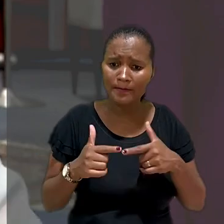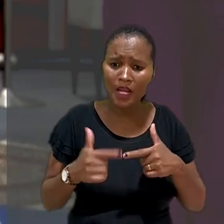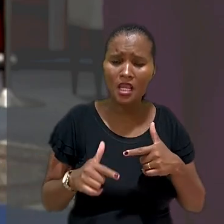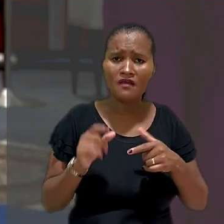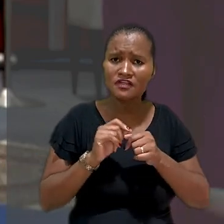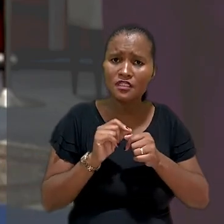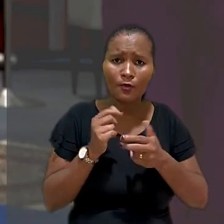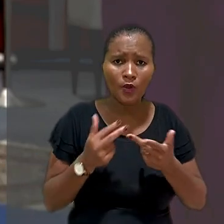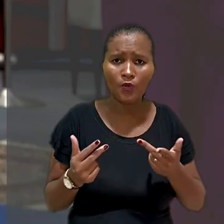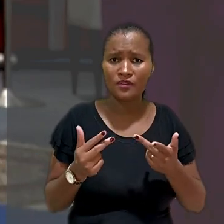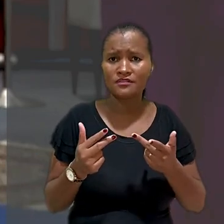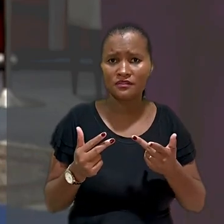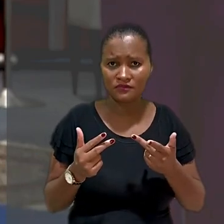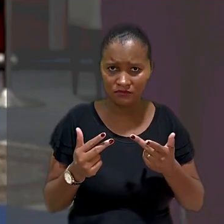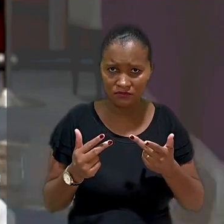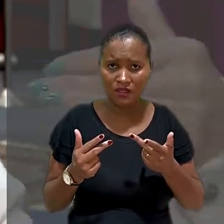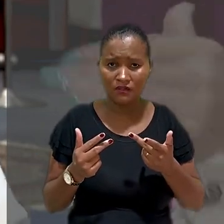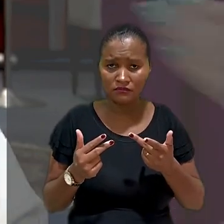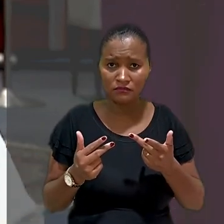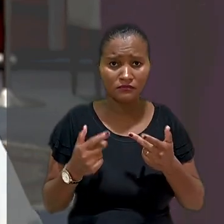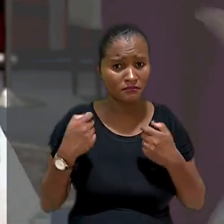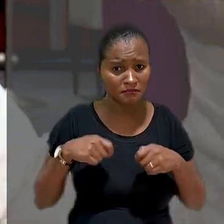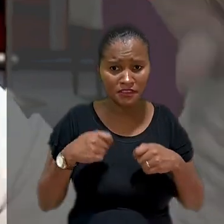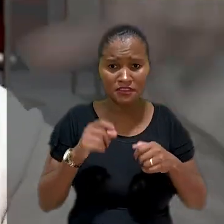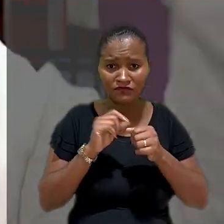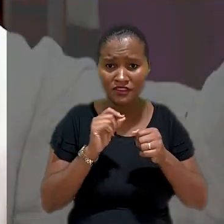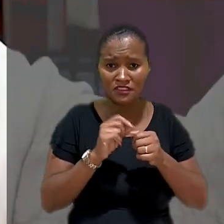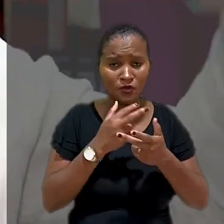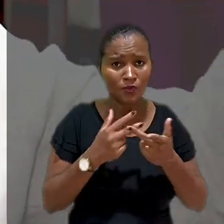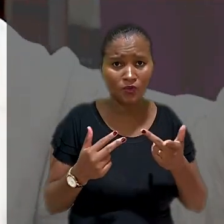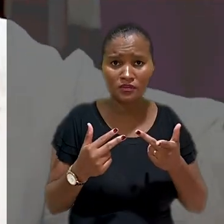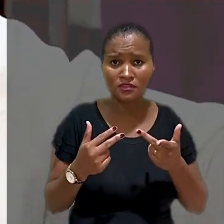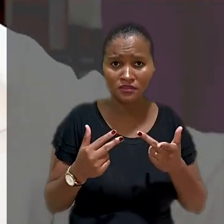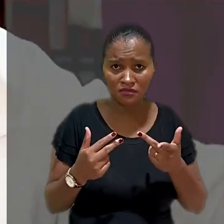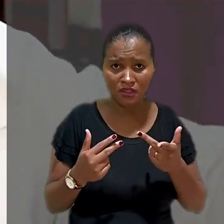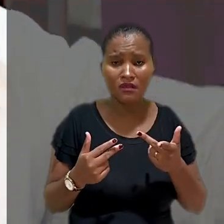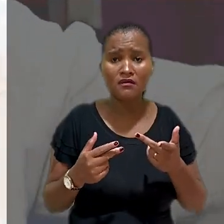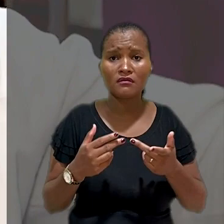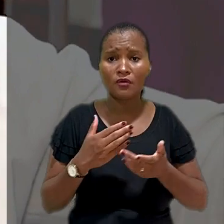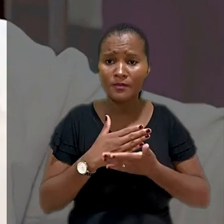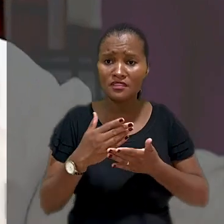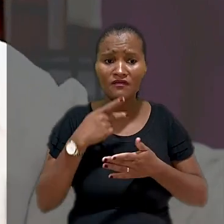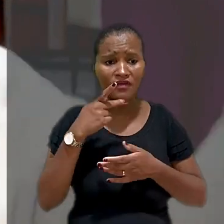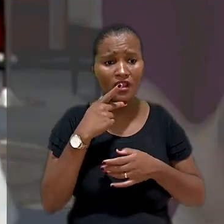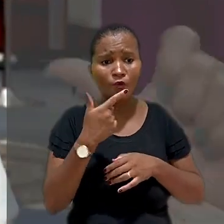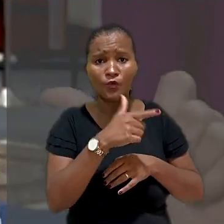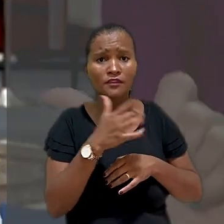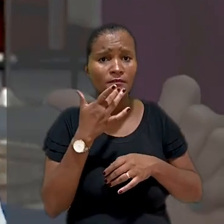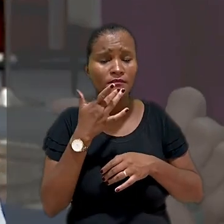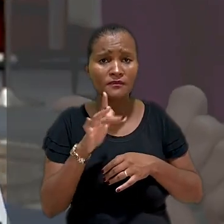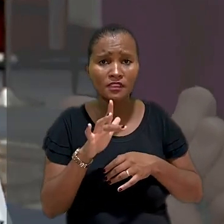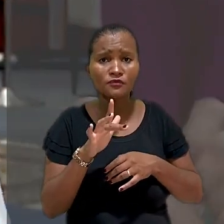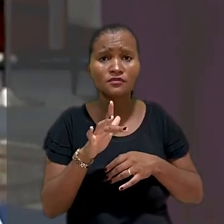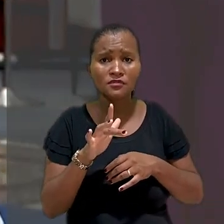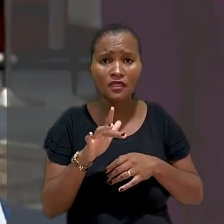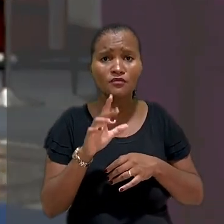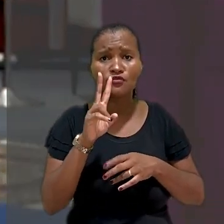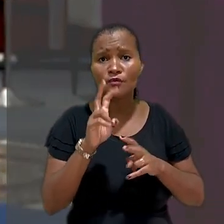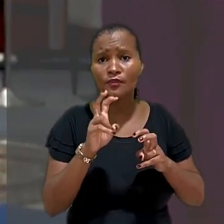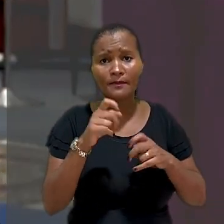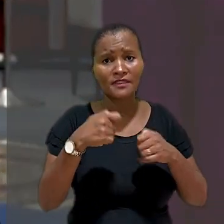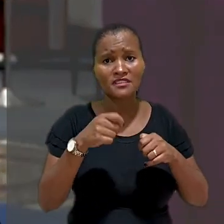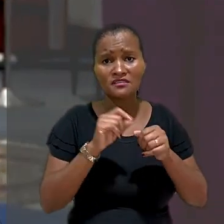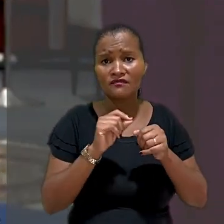atuar agir como ele fala não basta você é só você agir você passar falar com pessoas outras pessoas brancas sobre o que precisa ser feito